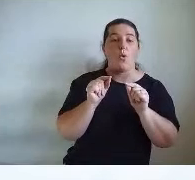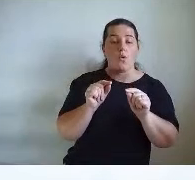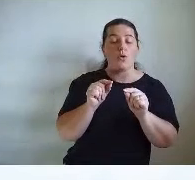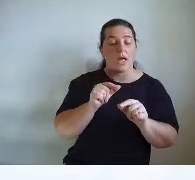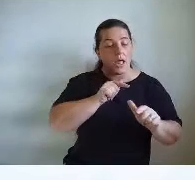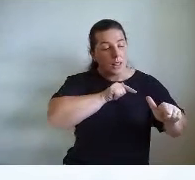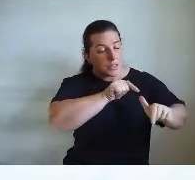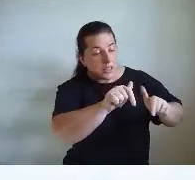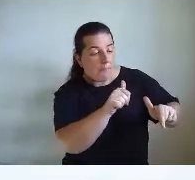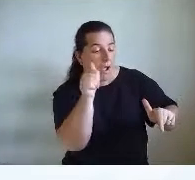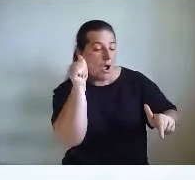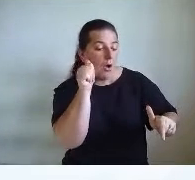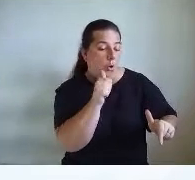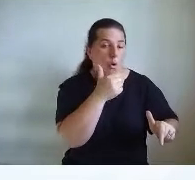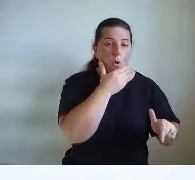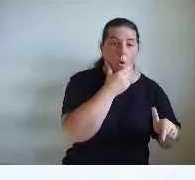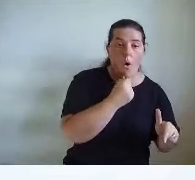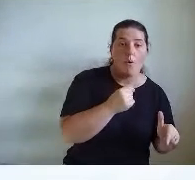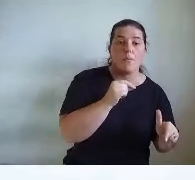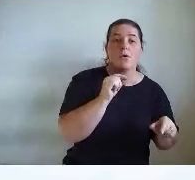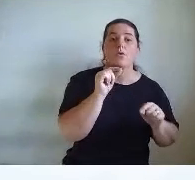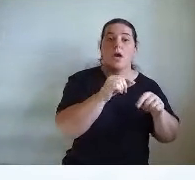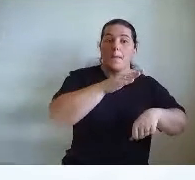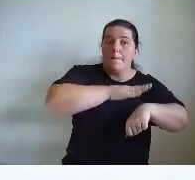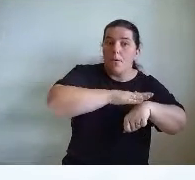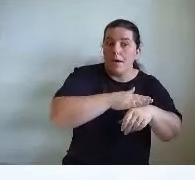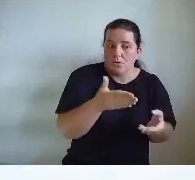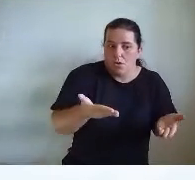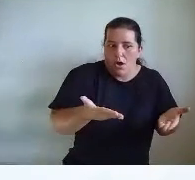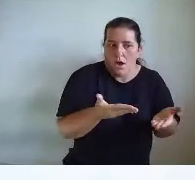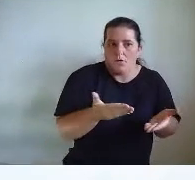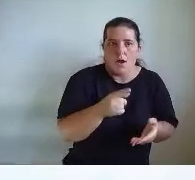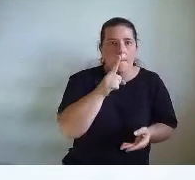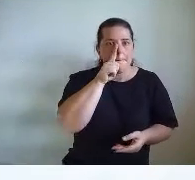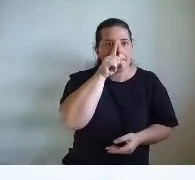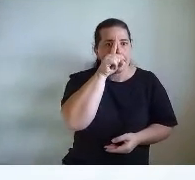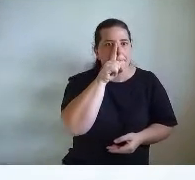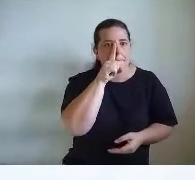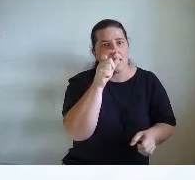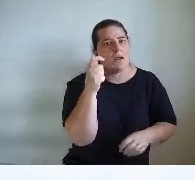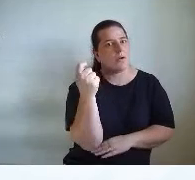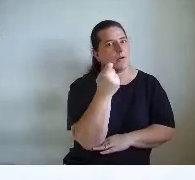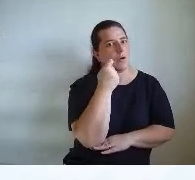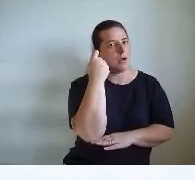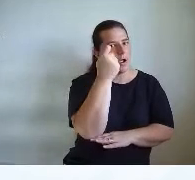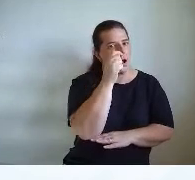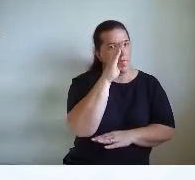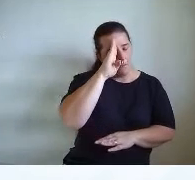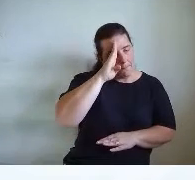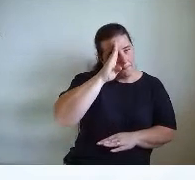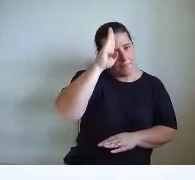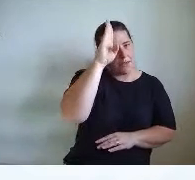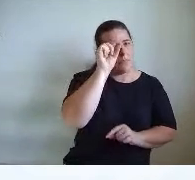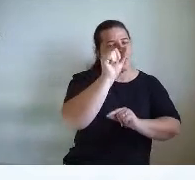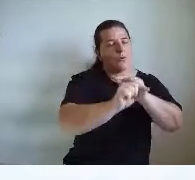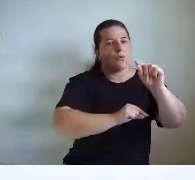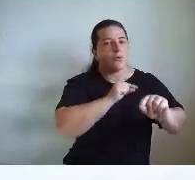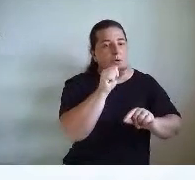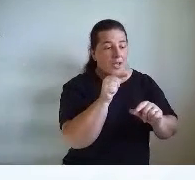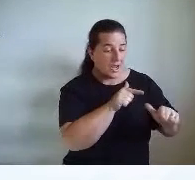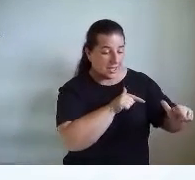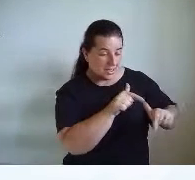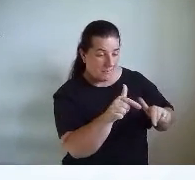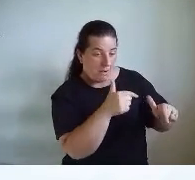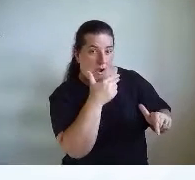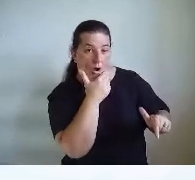trabalhadores e trabalhadoras, num momento como este, de tão alto risco, e principalmente aqueles trabalhadores e